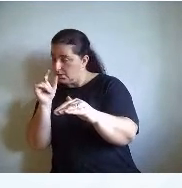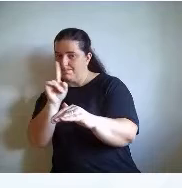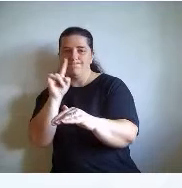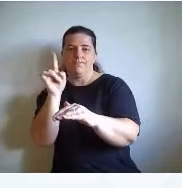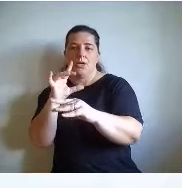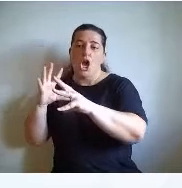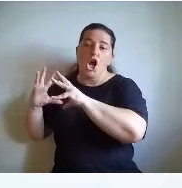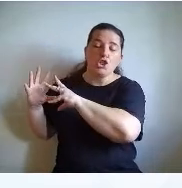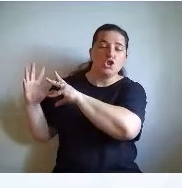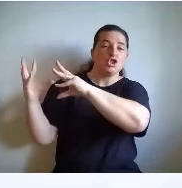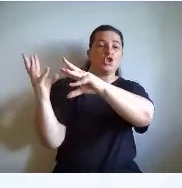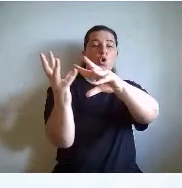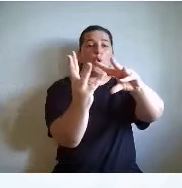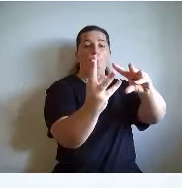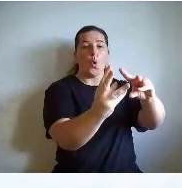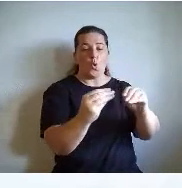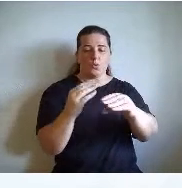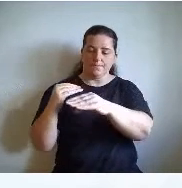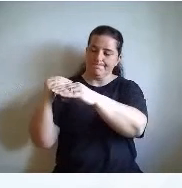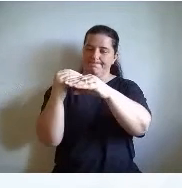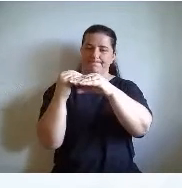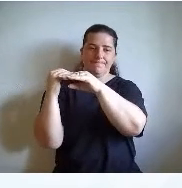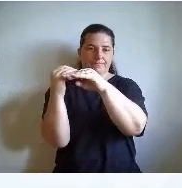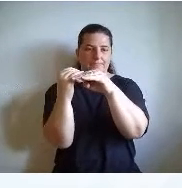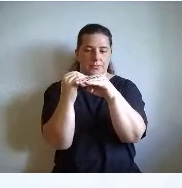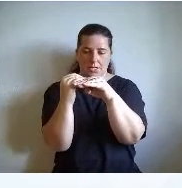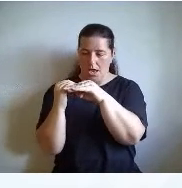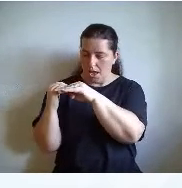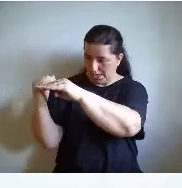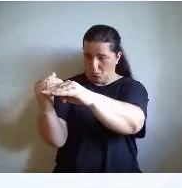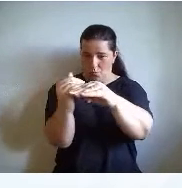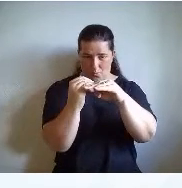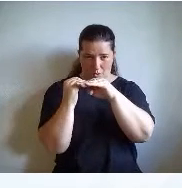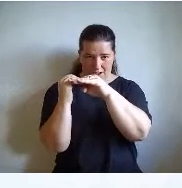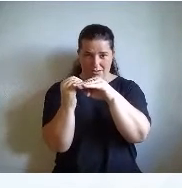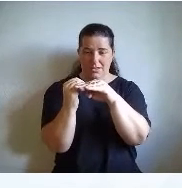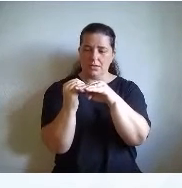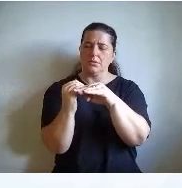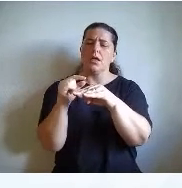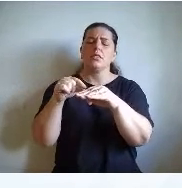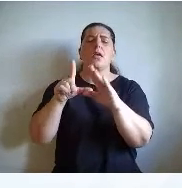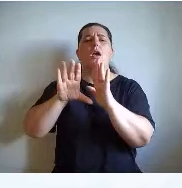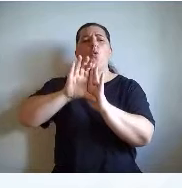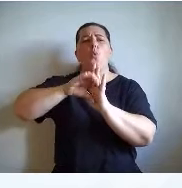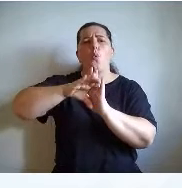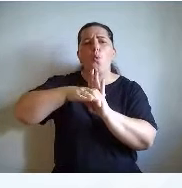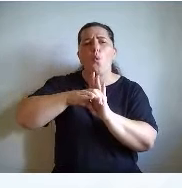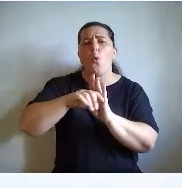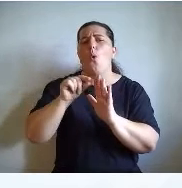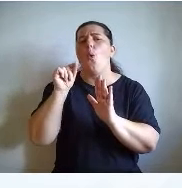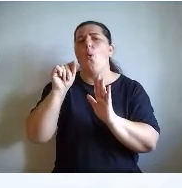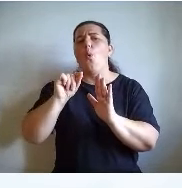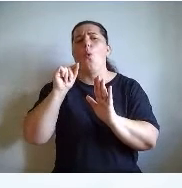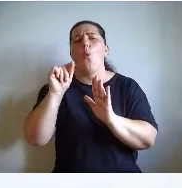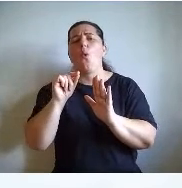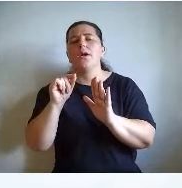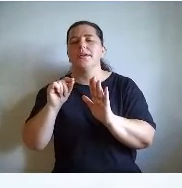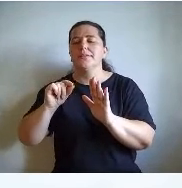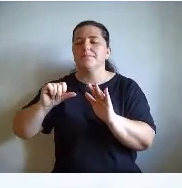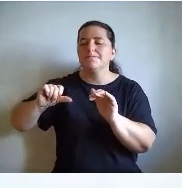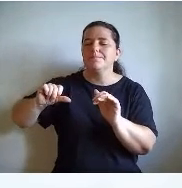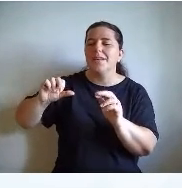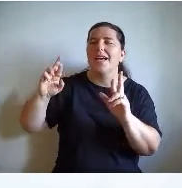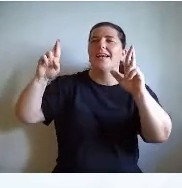todos. A igualdade ela é uma concepção que renova a esperança,